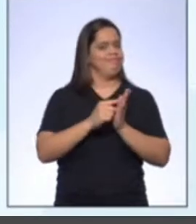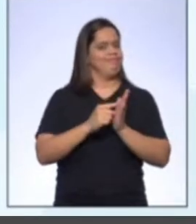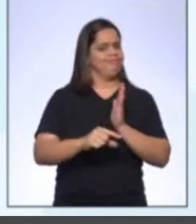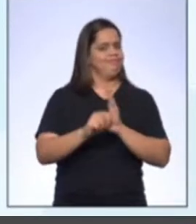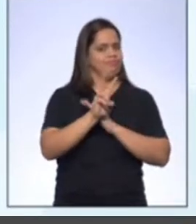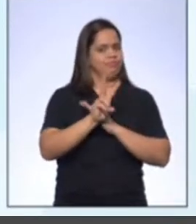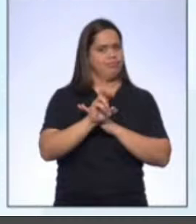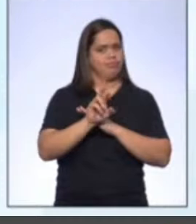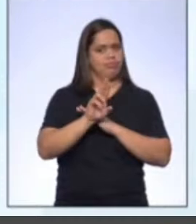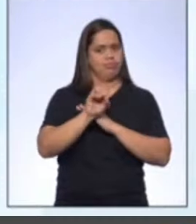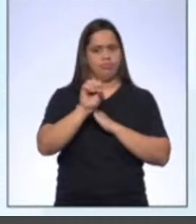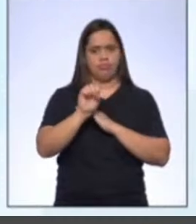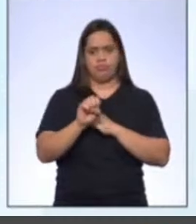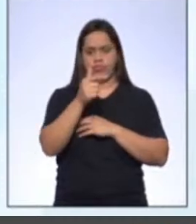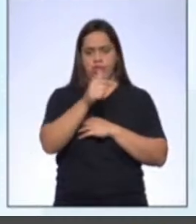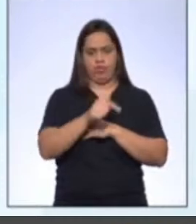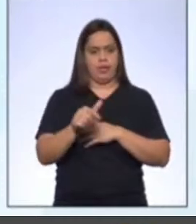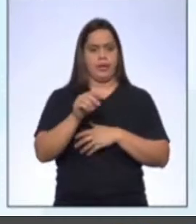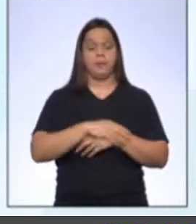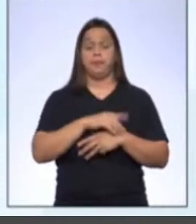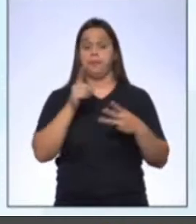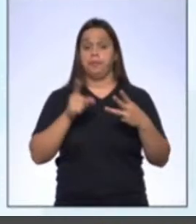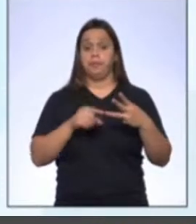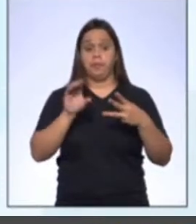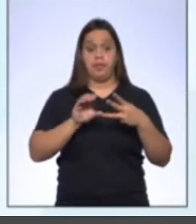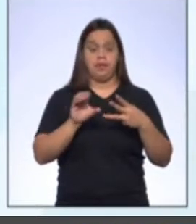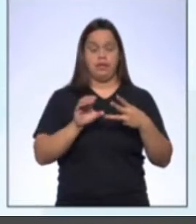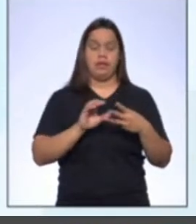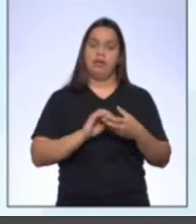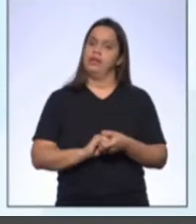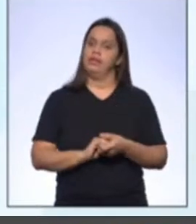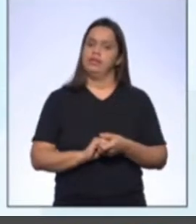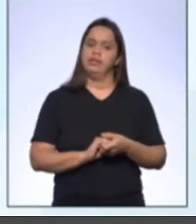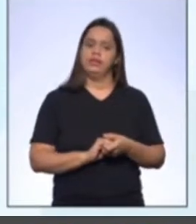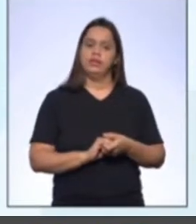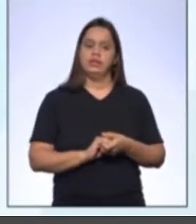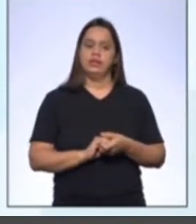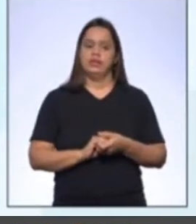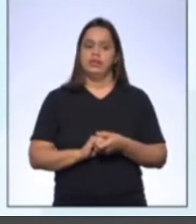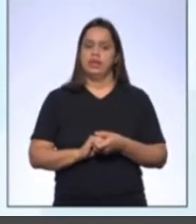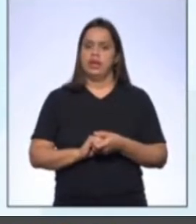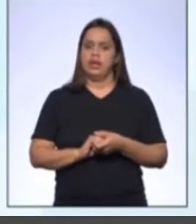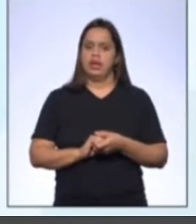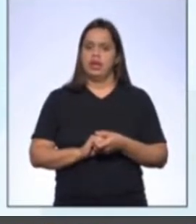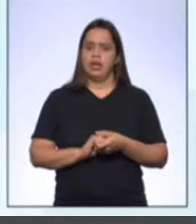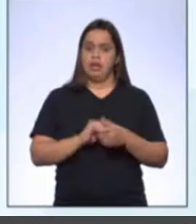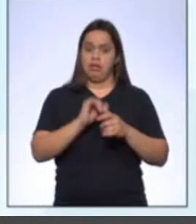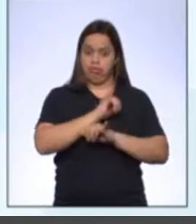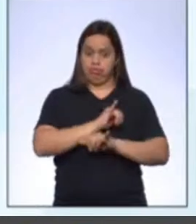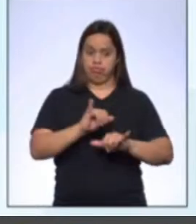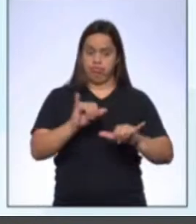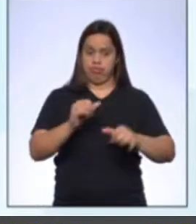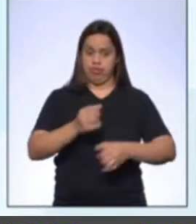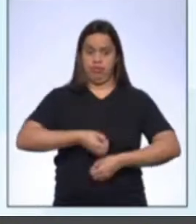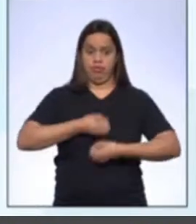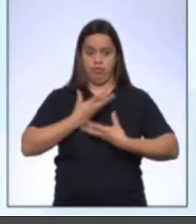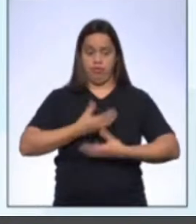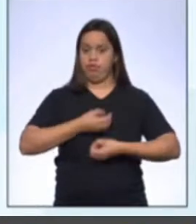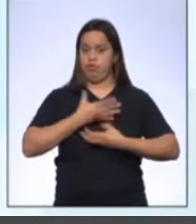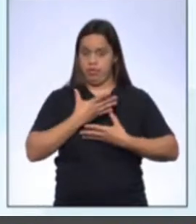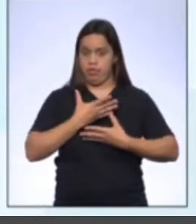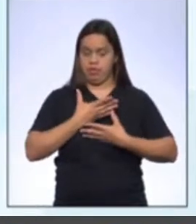tá bom? Aí vamos na alternativa C. A transmissão de informações, relato de fatos